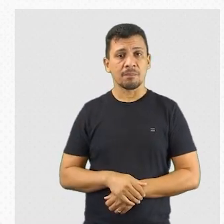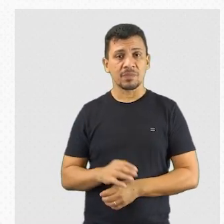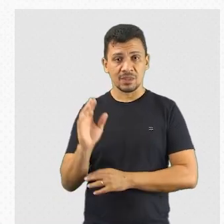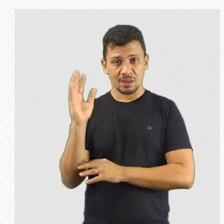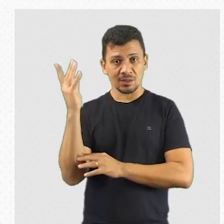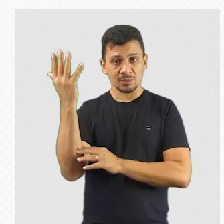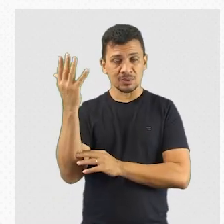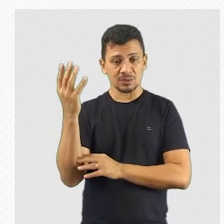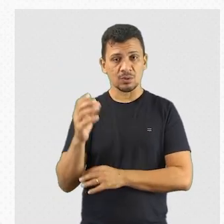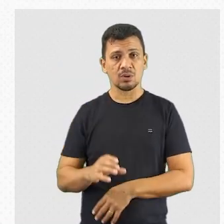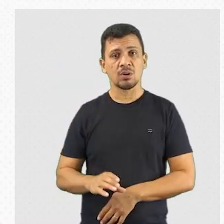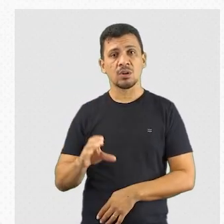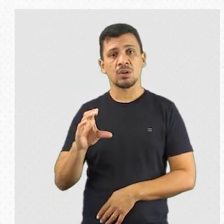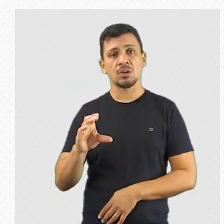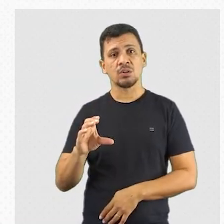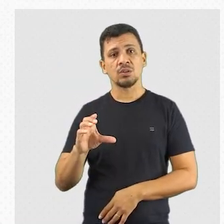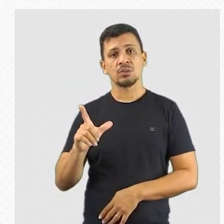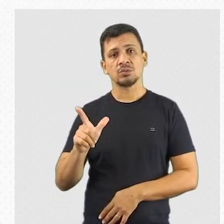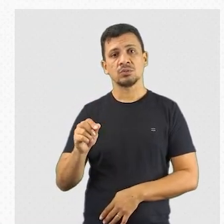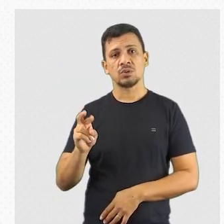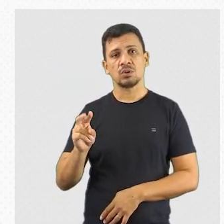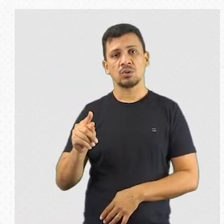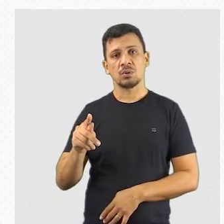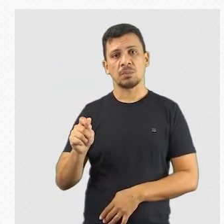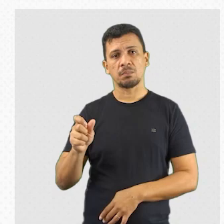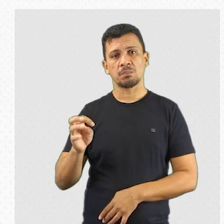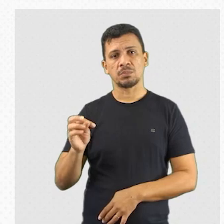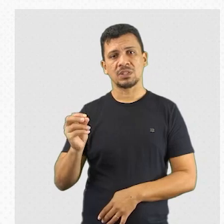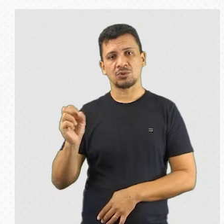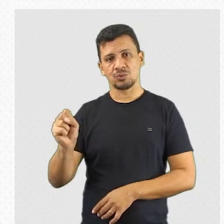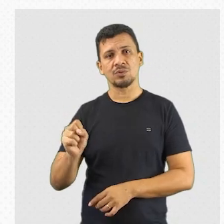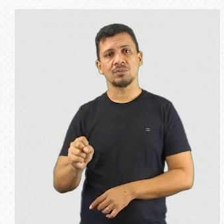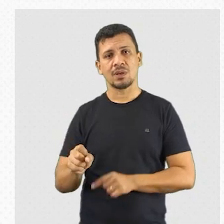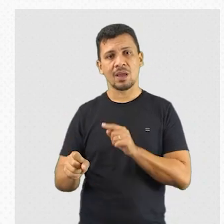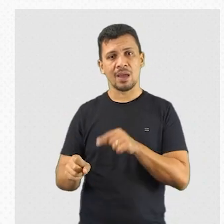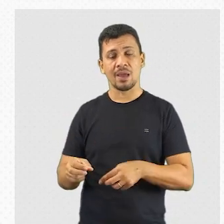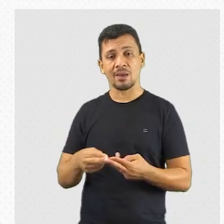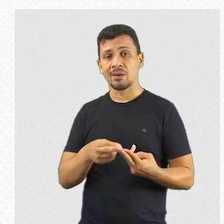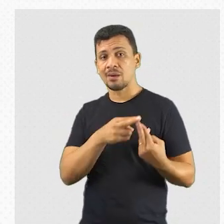em cloroplastos, tá? Cloroplastos são as organelas que